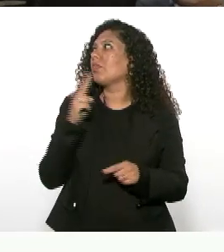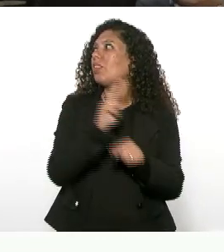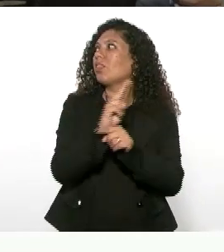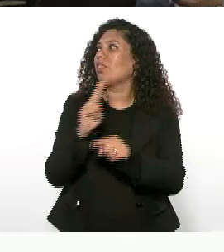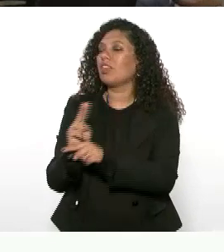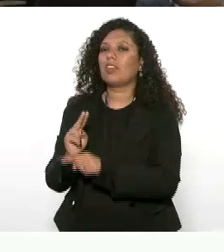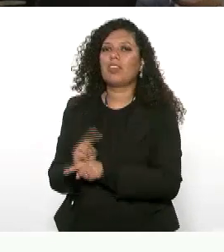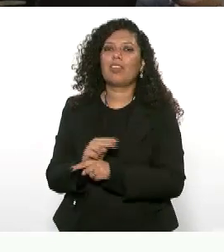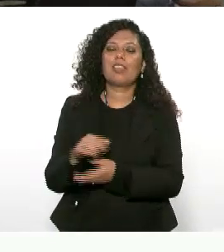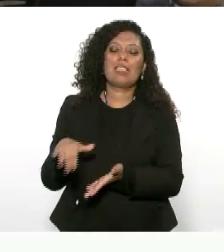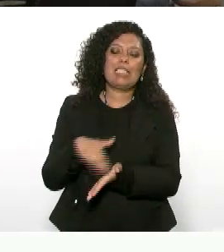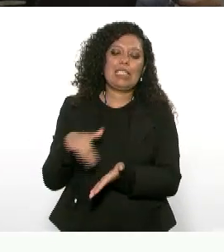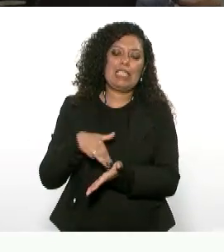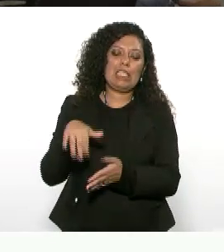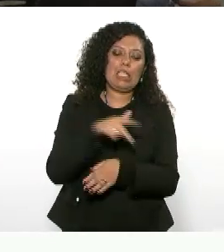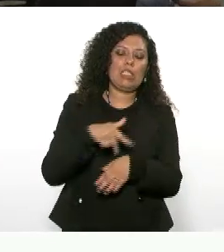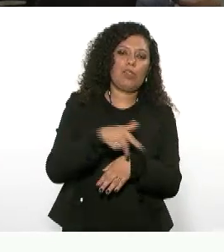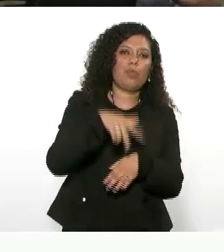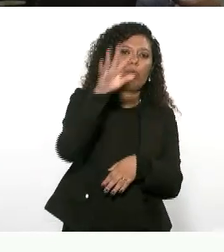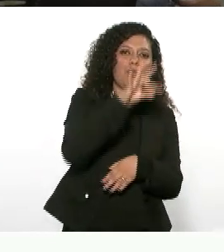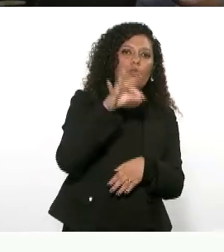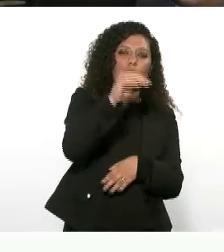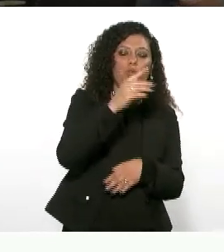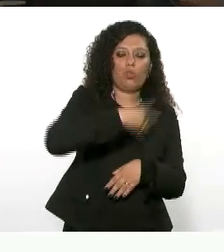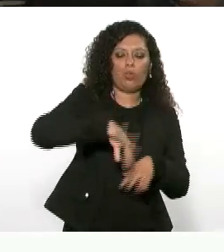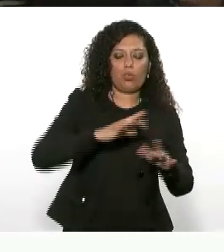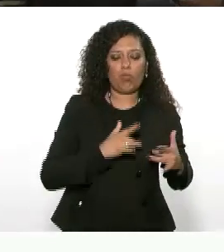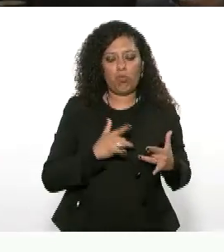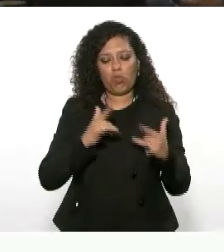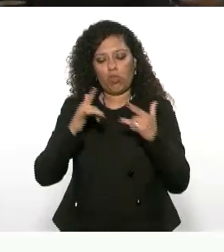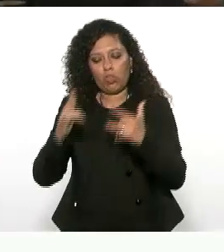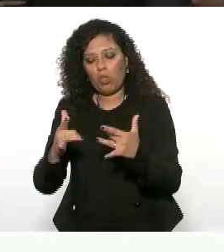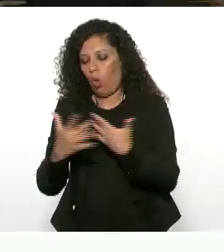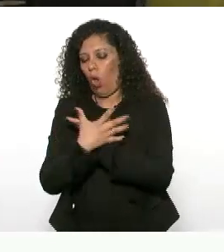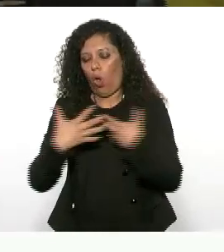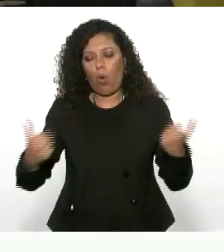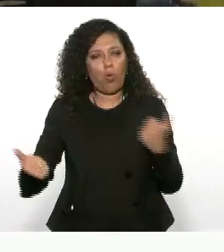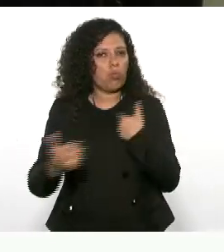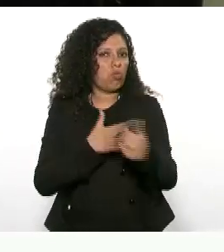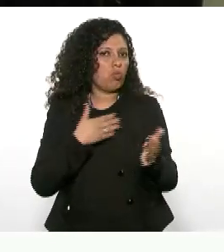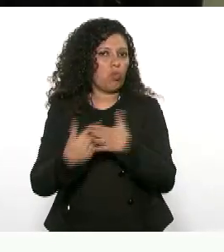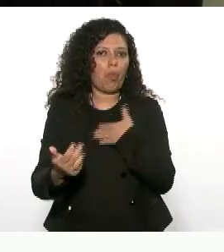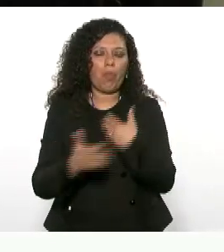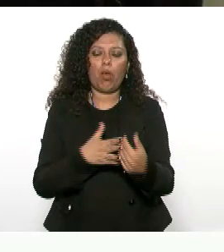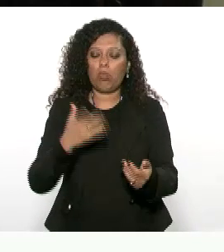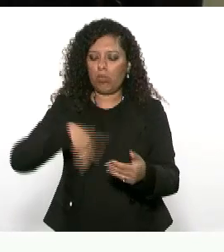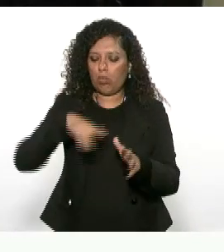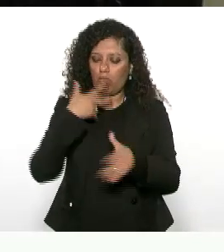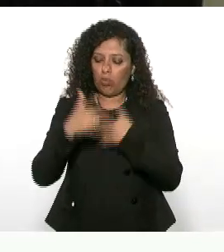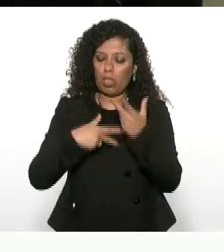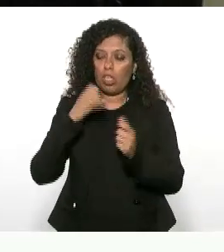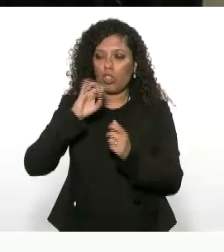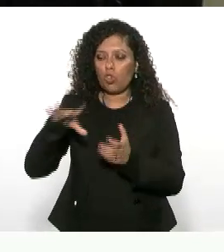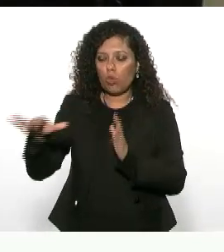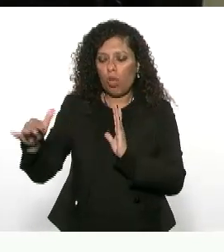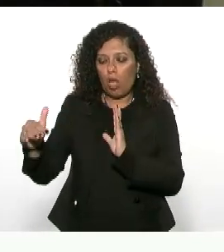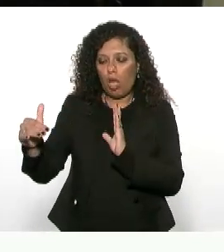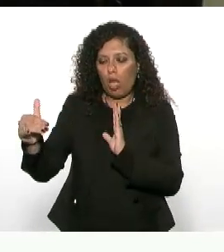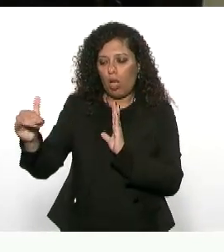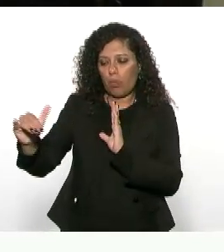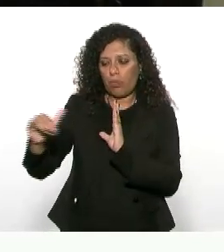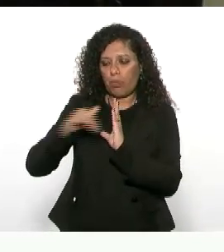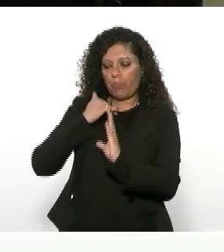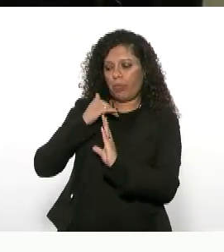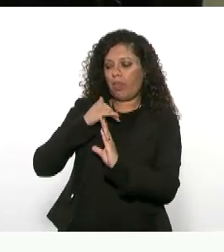representando aqui o secretário nacional, nós colocamos à disposição para qualquer esclarecimento, só enviar a documentação,